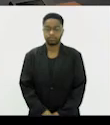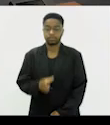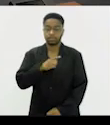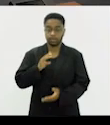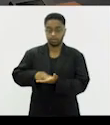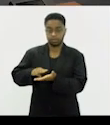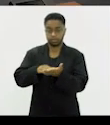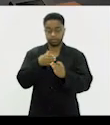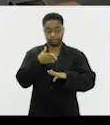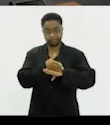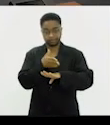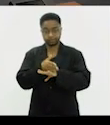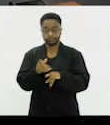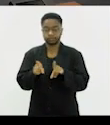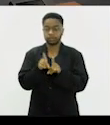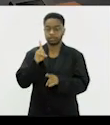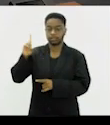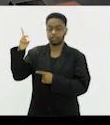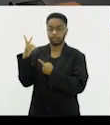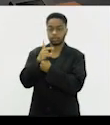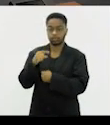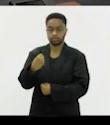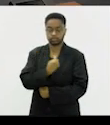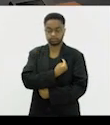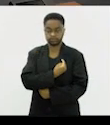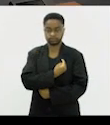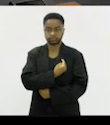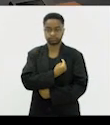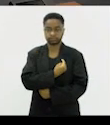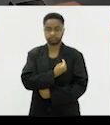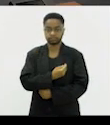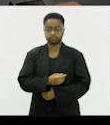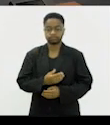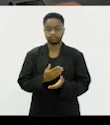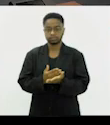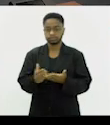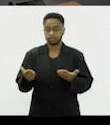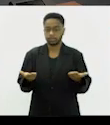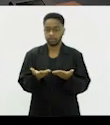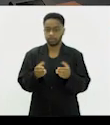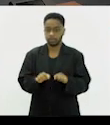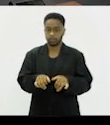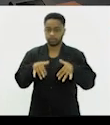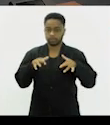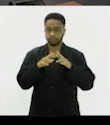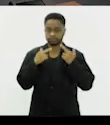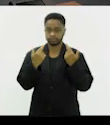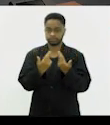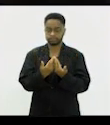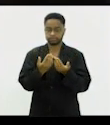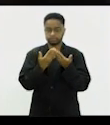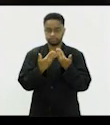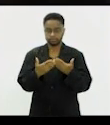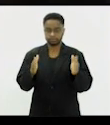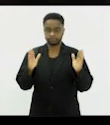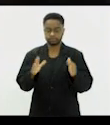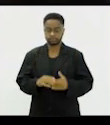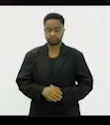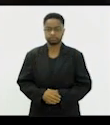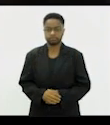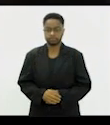Havendo um número legal e sobre a proteção de Deus, iniciamos o nosso trabalho. Está aberta a